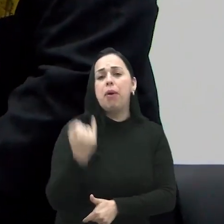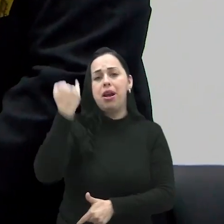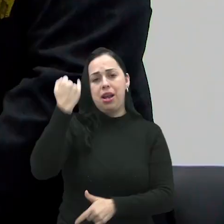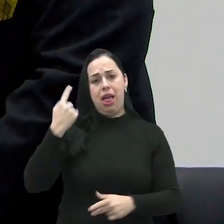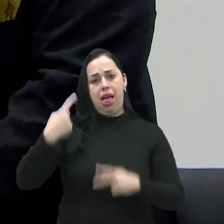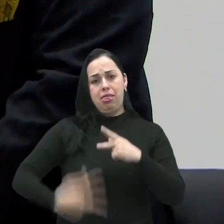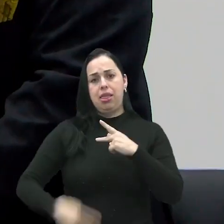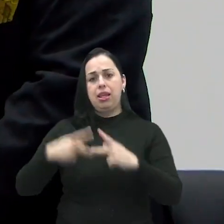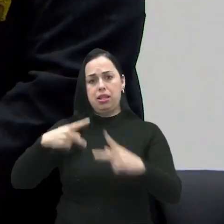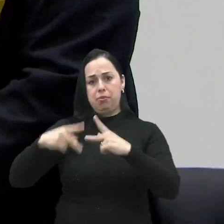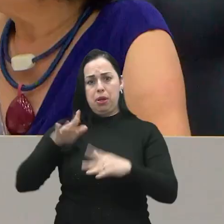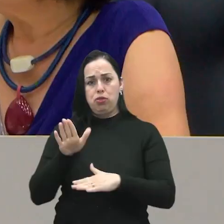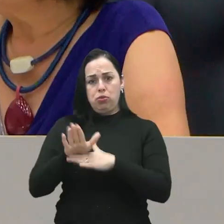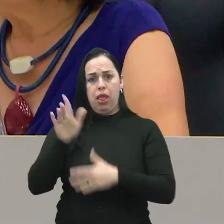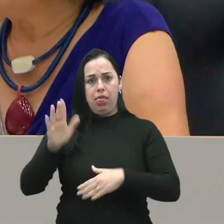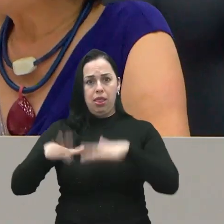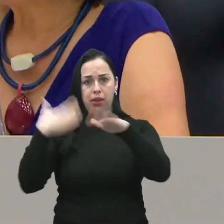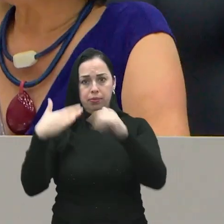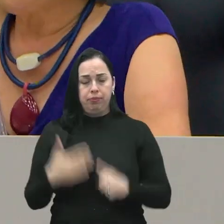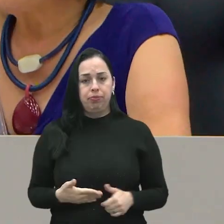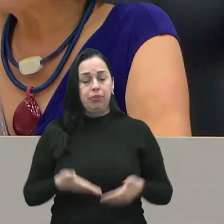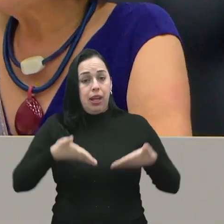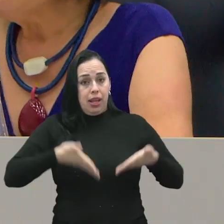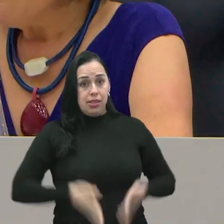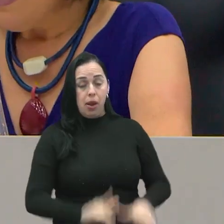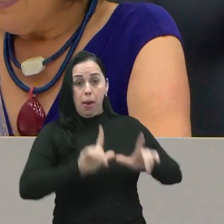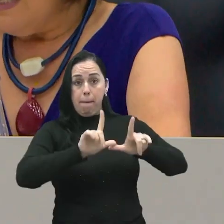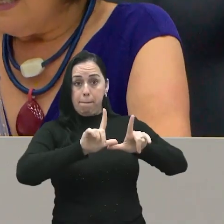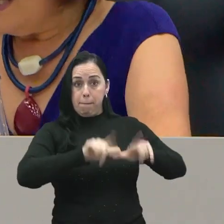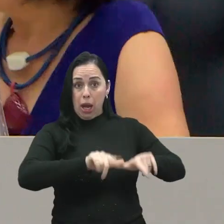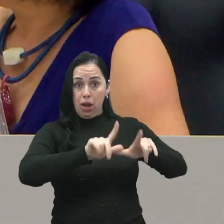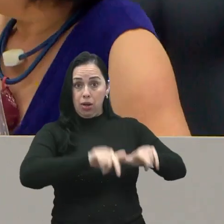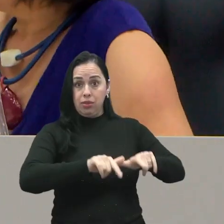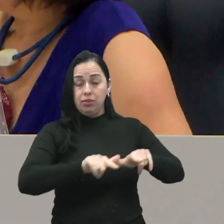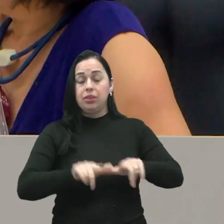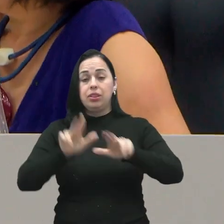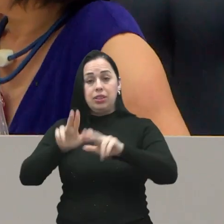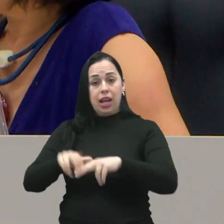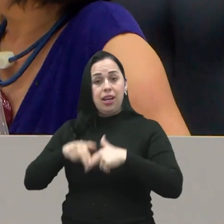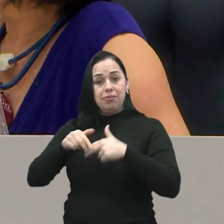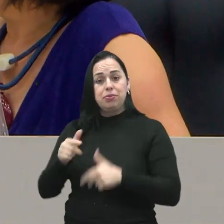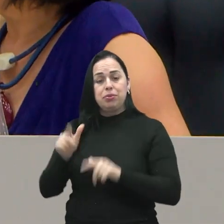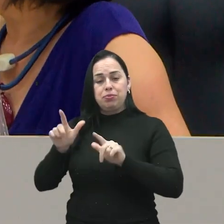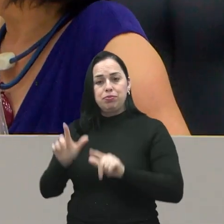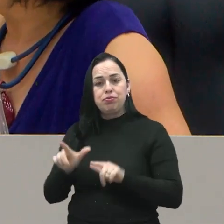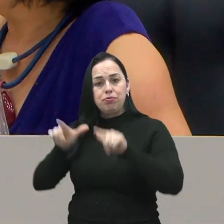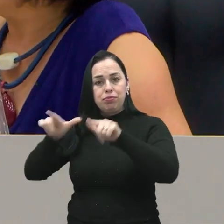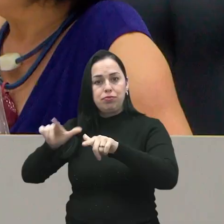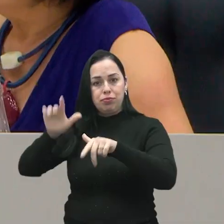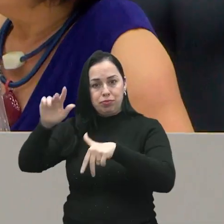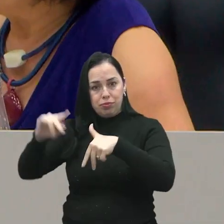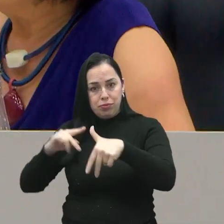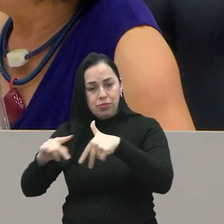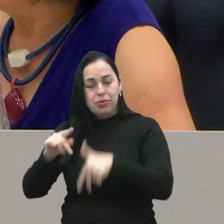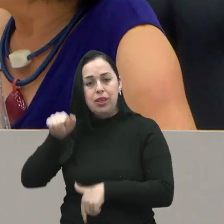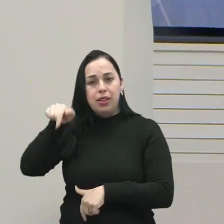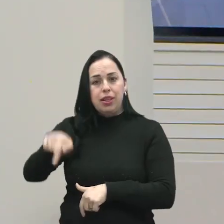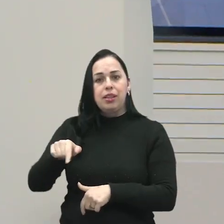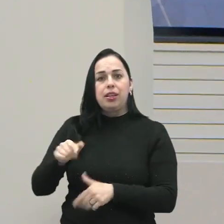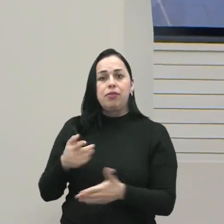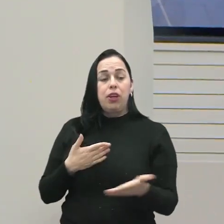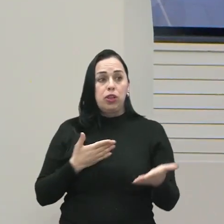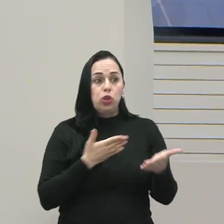para o seu desenvolvimento. Natural de Bauru, o jurista foi condecorado após o legislativo da cidade aprovar